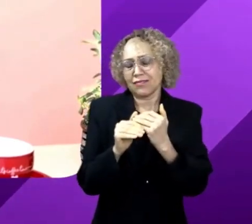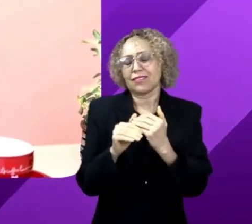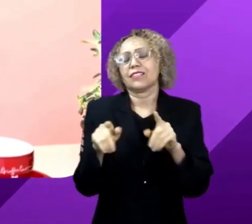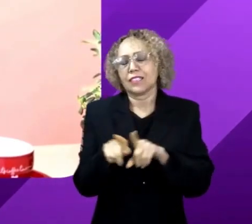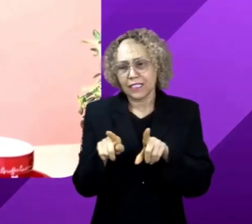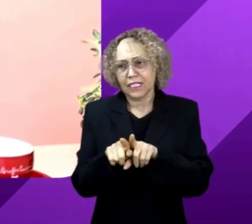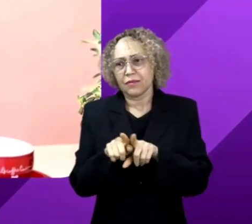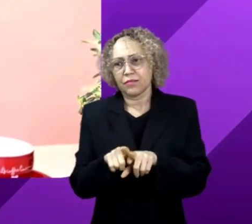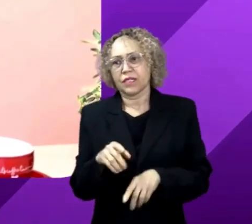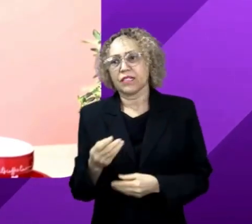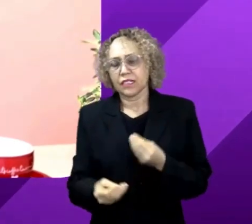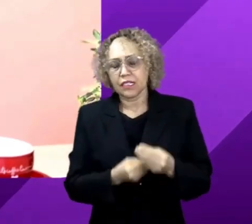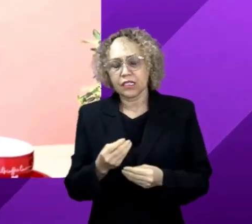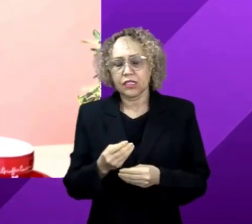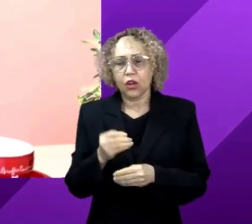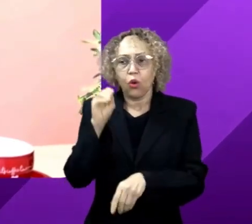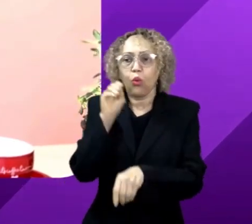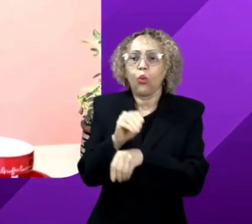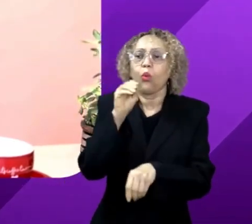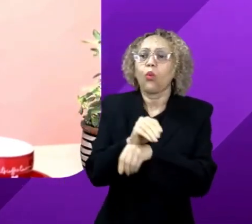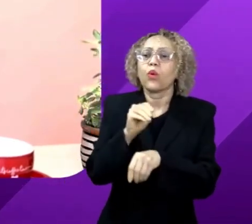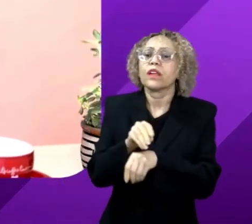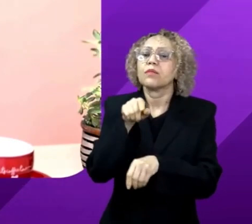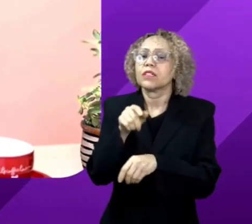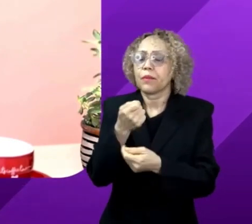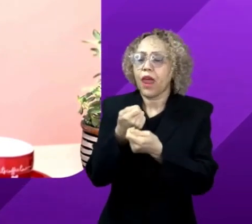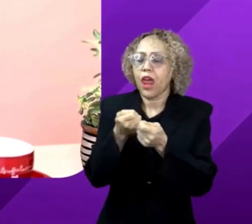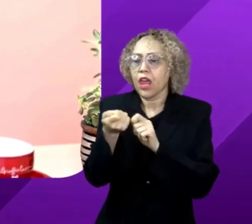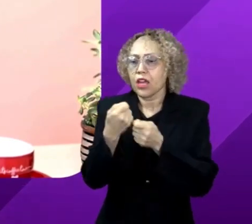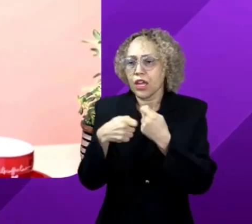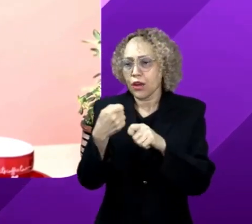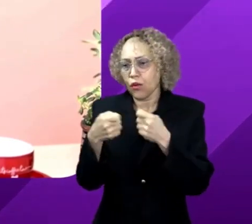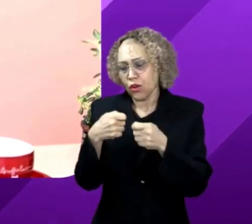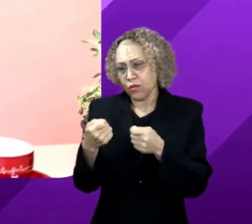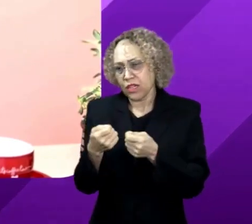sobre o trabalho do cuidado com relação à economia. O trabalho do